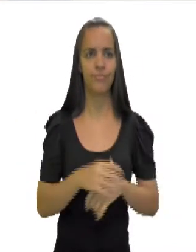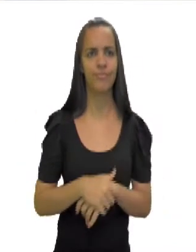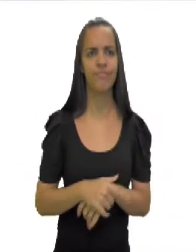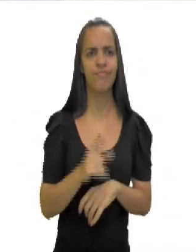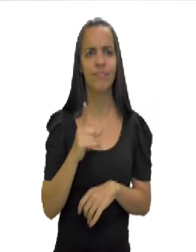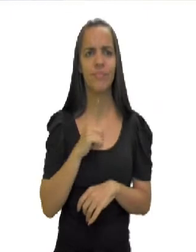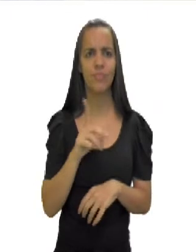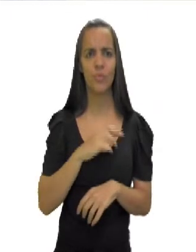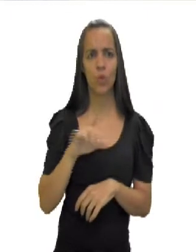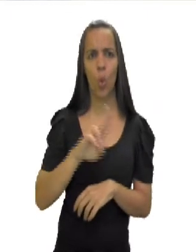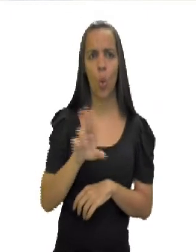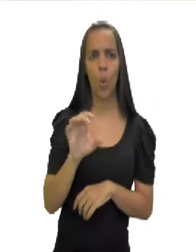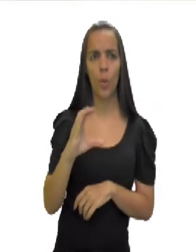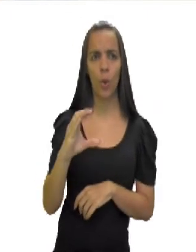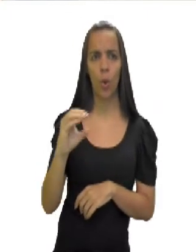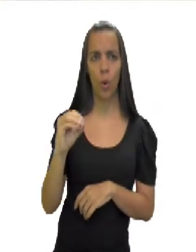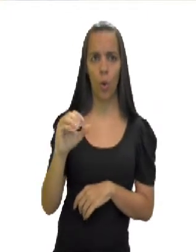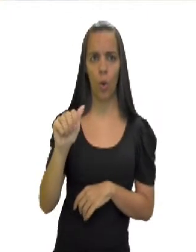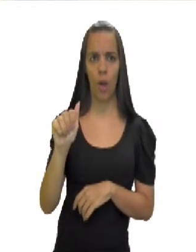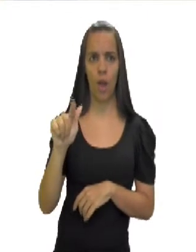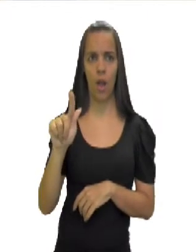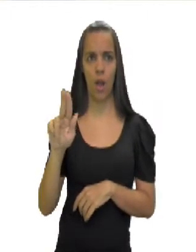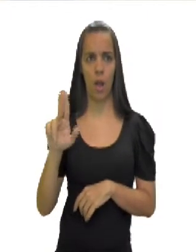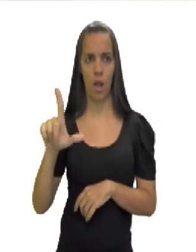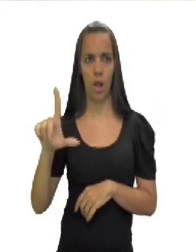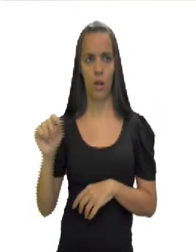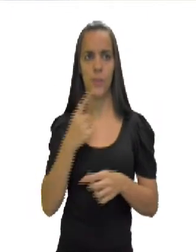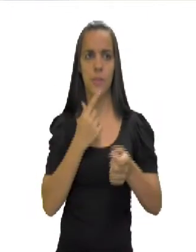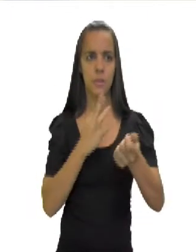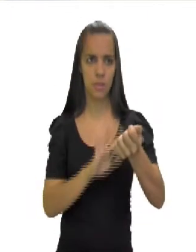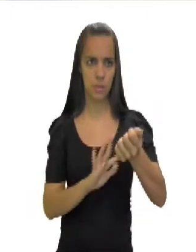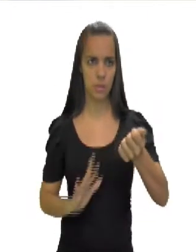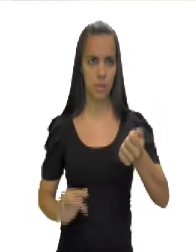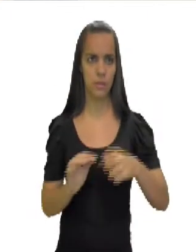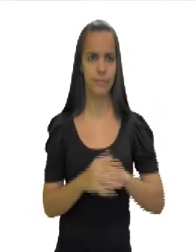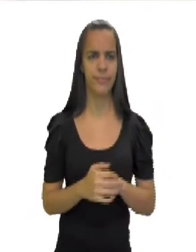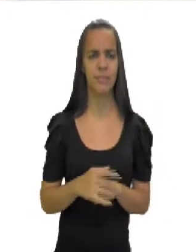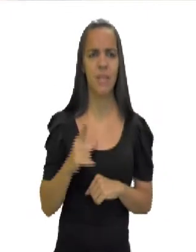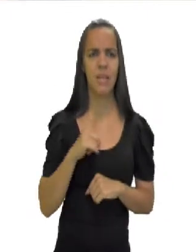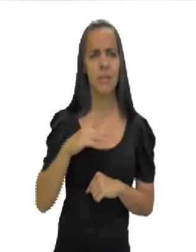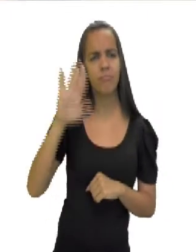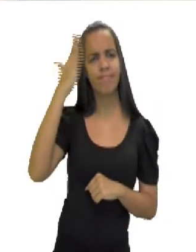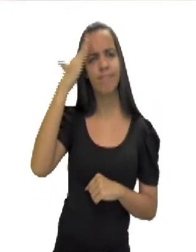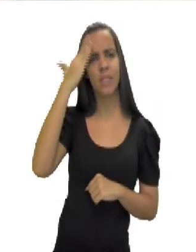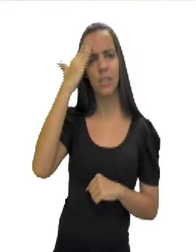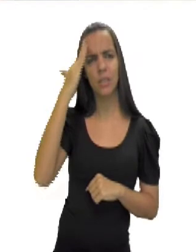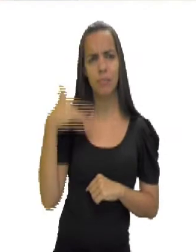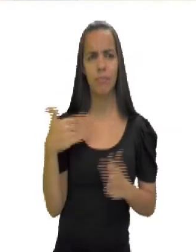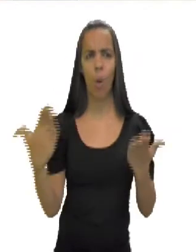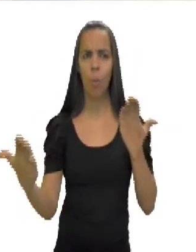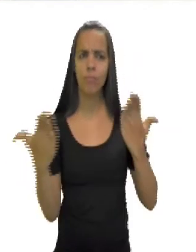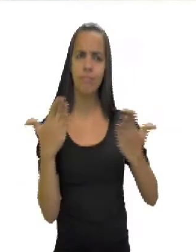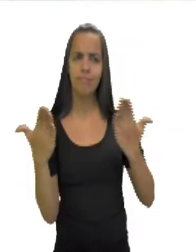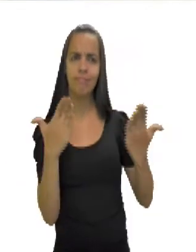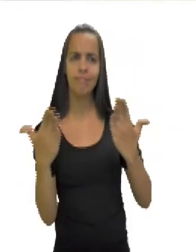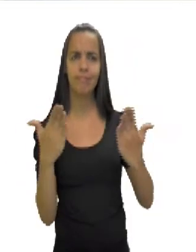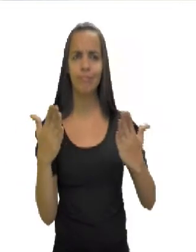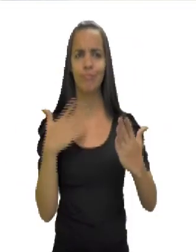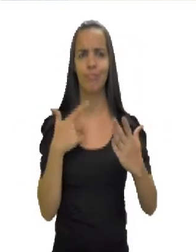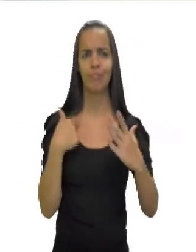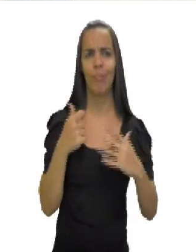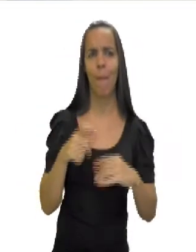coágulo sanguíneo. Uma maneira de entender isso é comparar uma imagem ampliada do